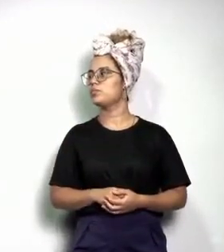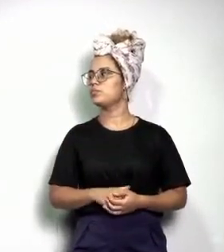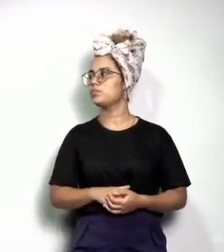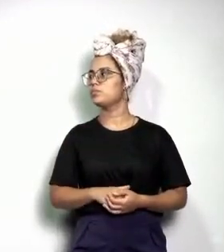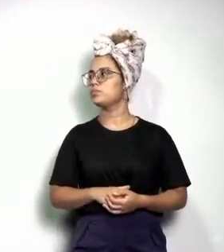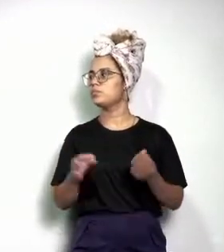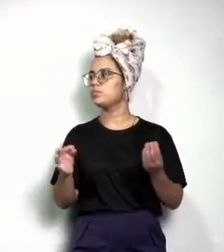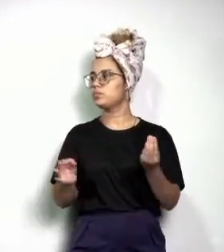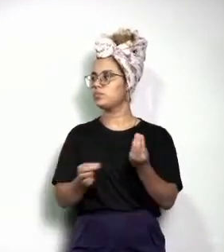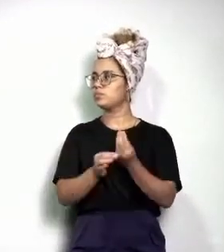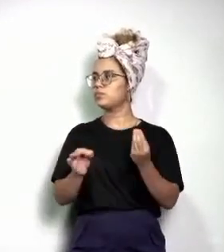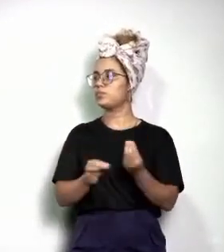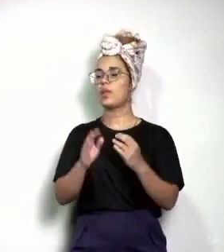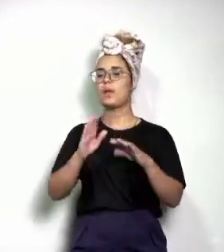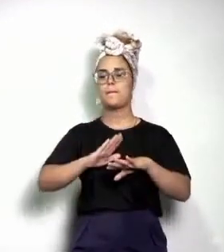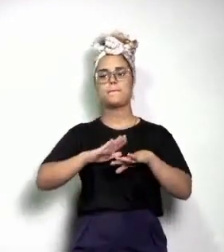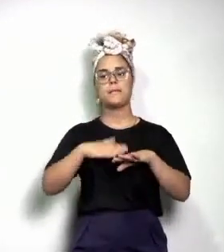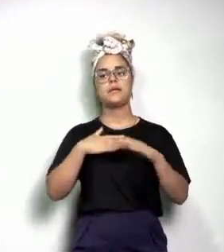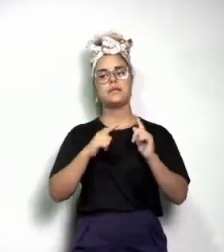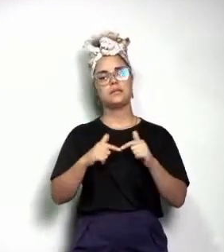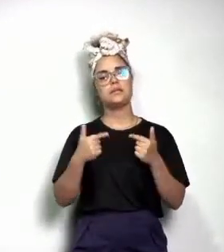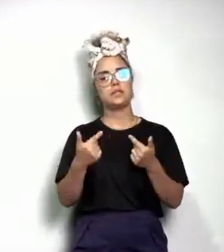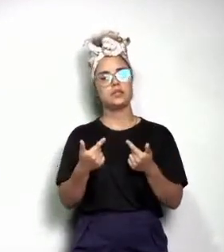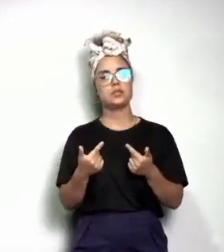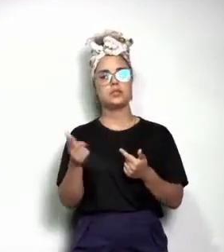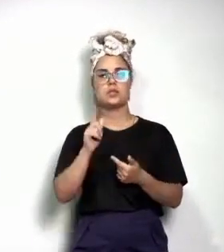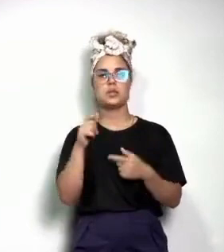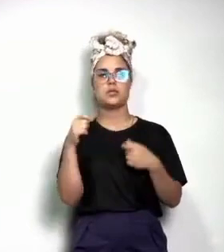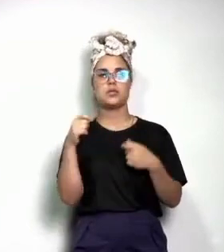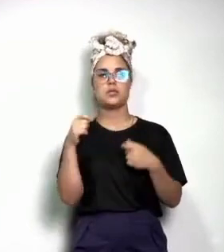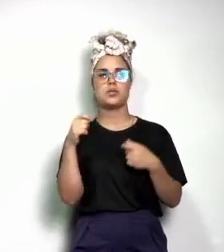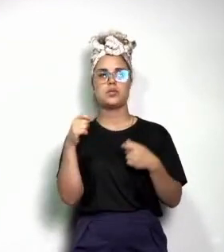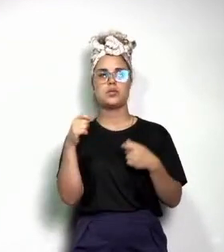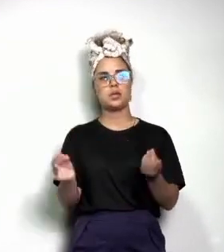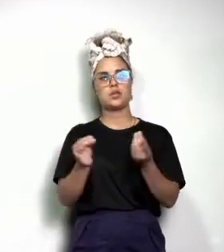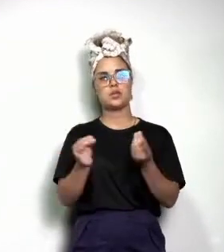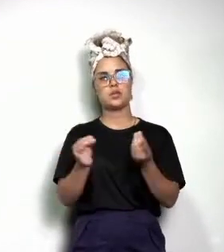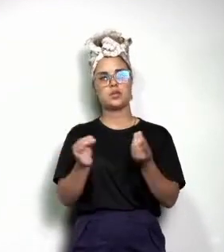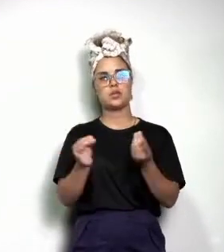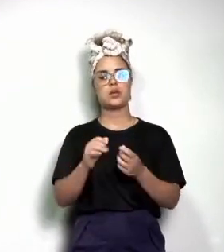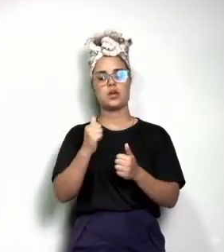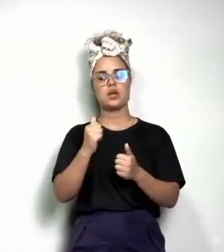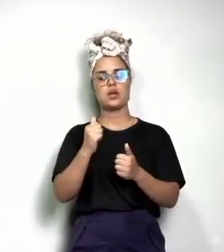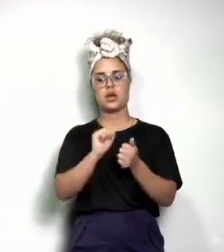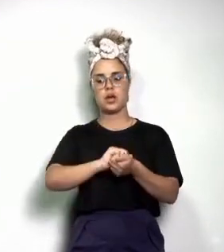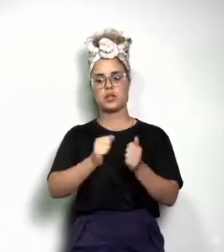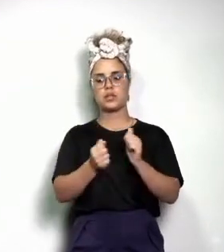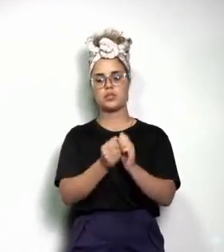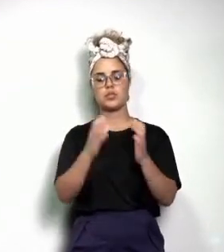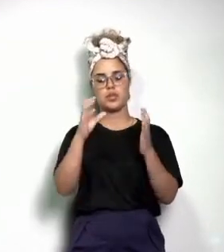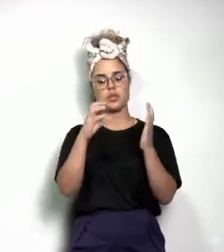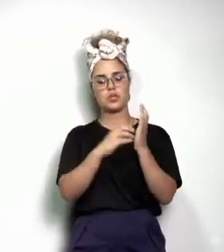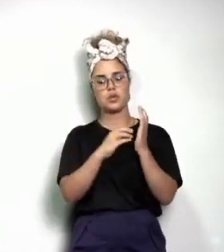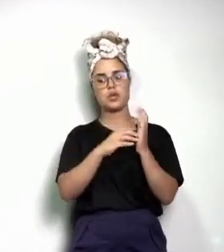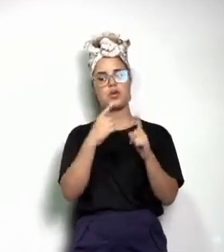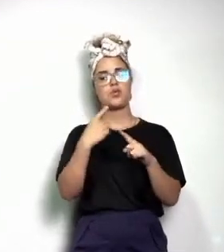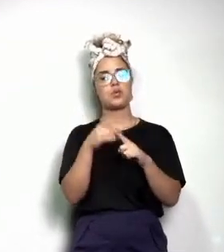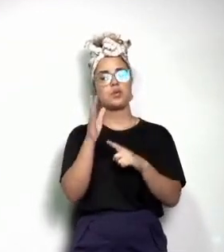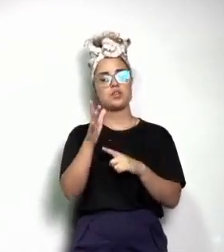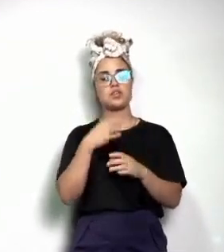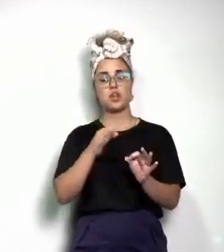O cabeamento dele é bem mais simples. Eu não precisei conectar algum adaptador de bateria, porque ele já vem